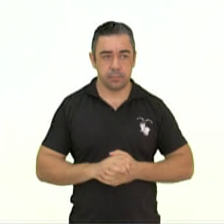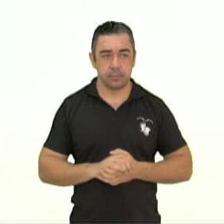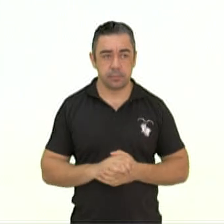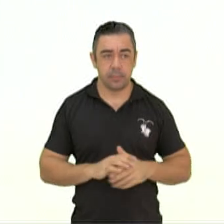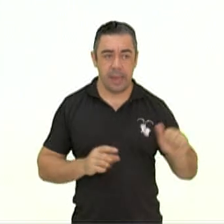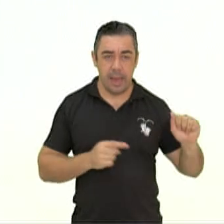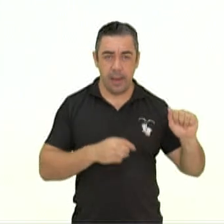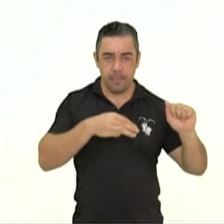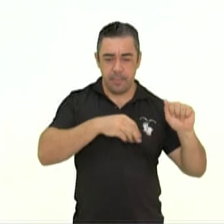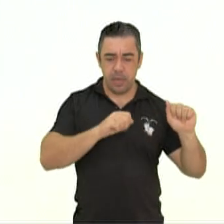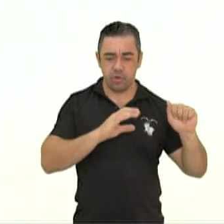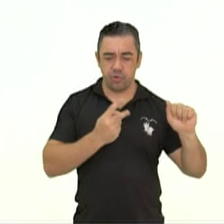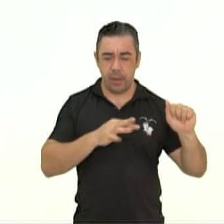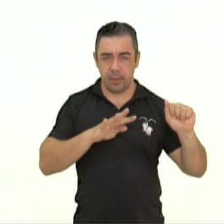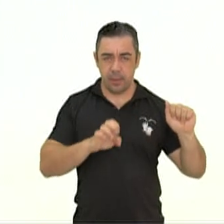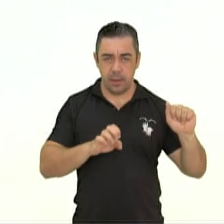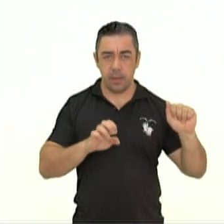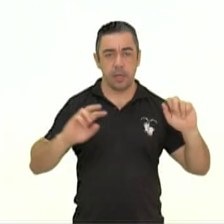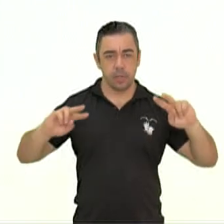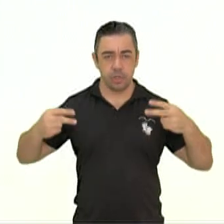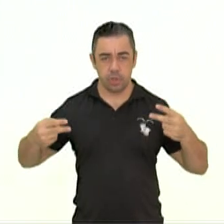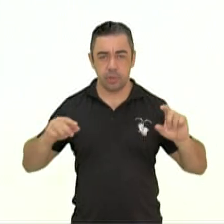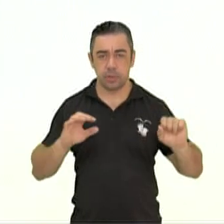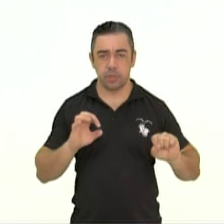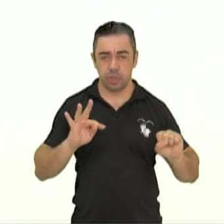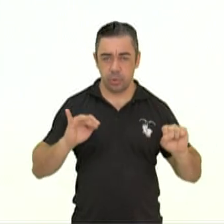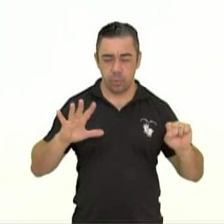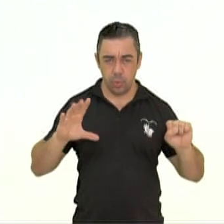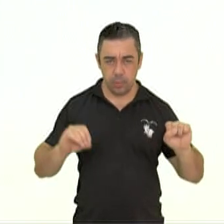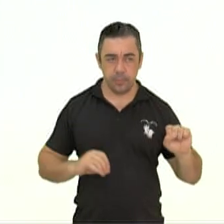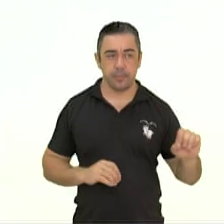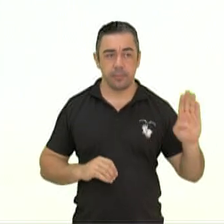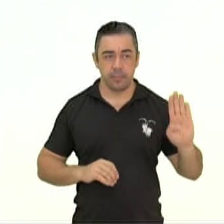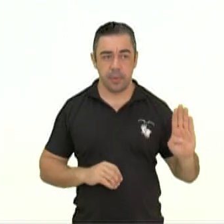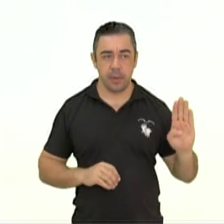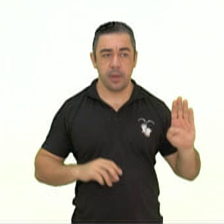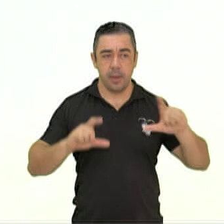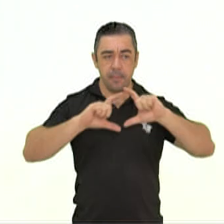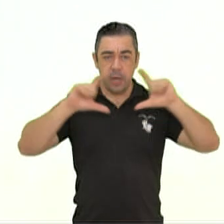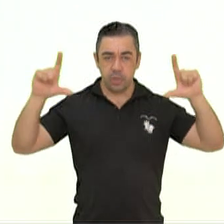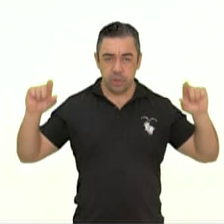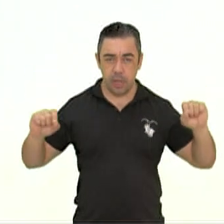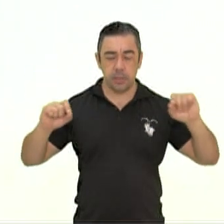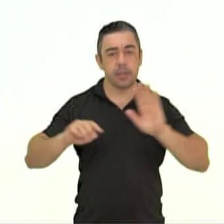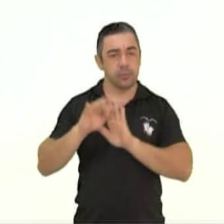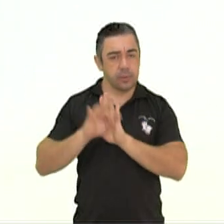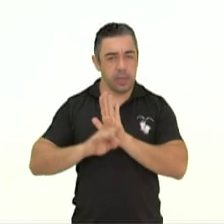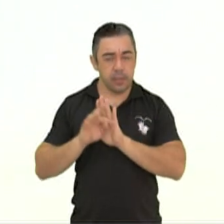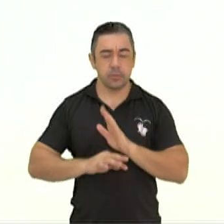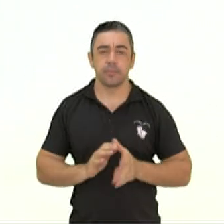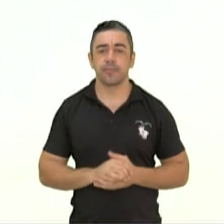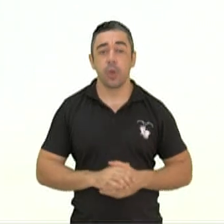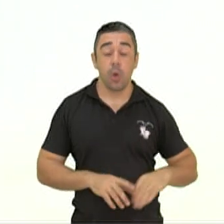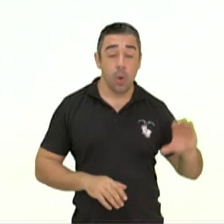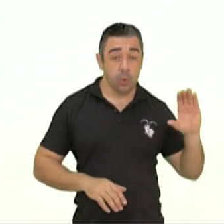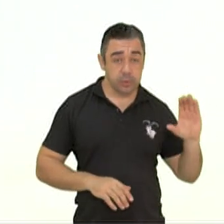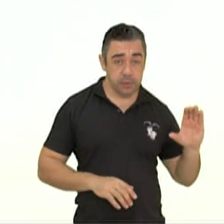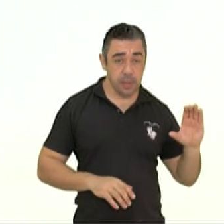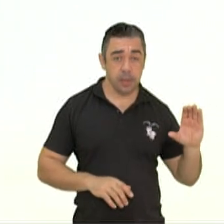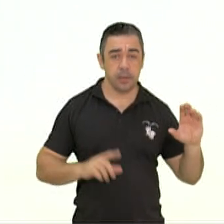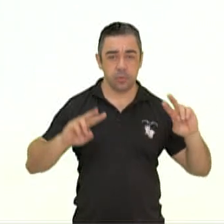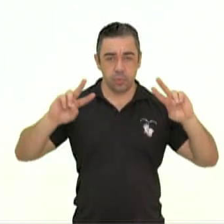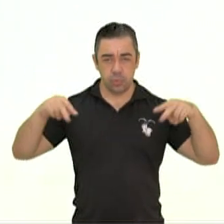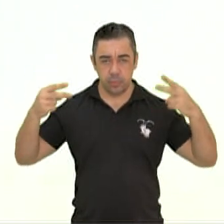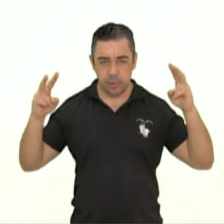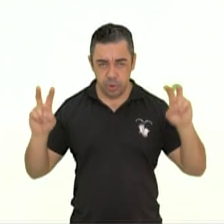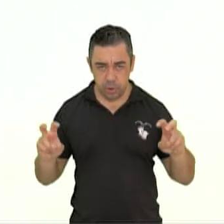e subtítulo, na A. B. Manchete e corpo do texto. Ou C. Subtítulo e